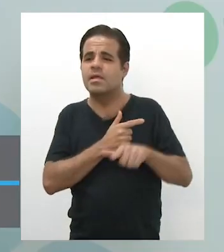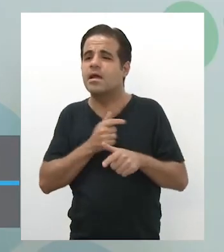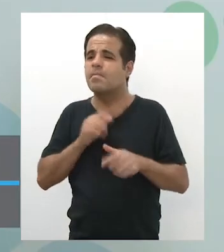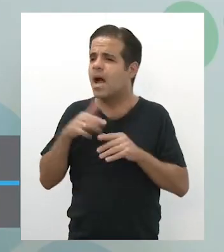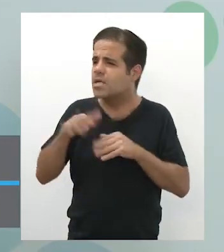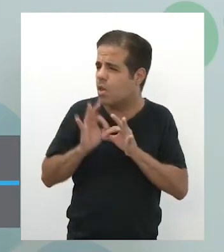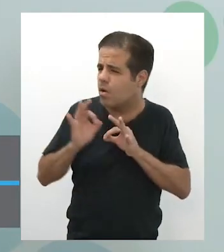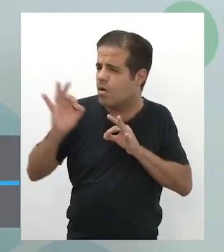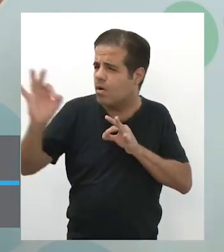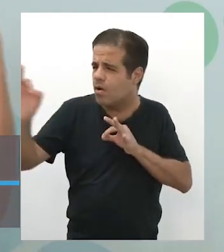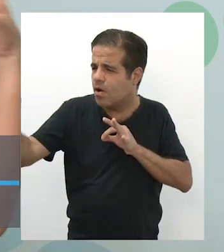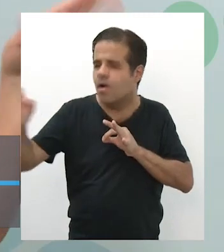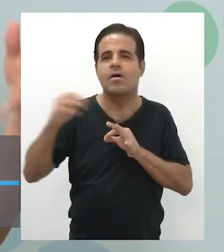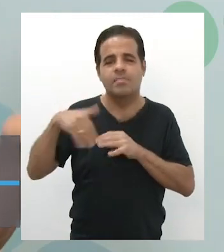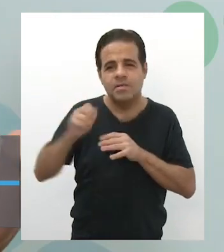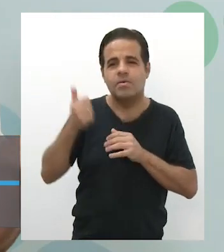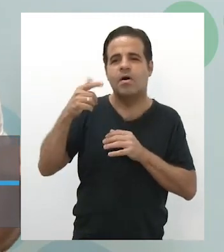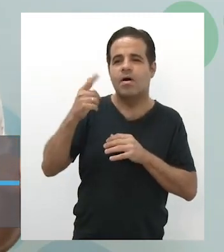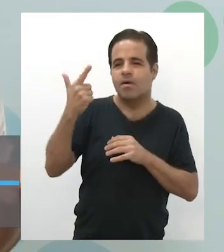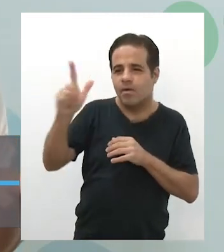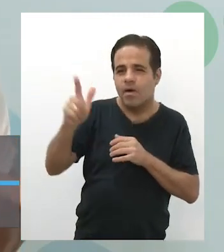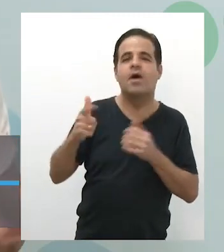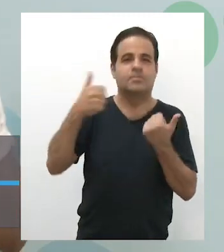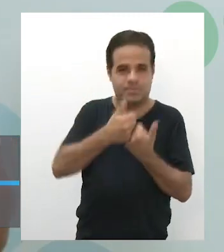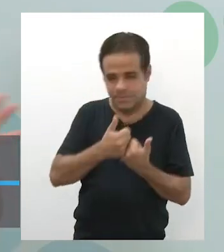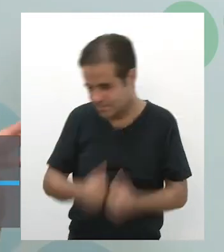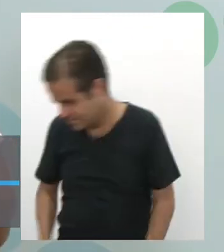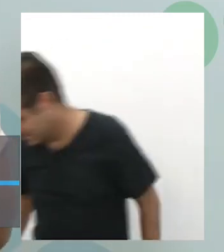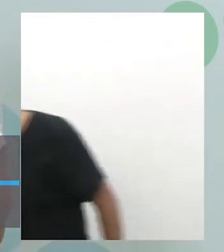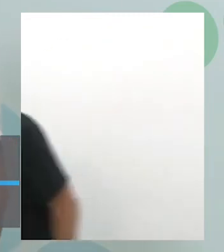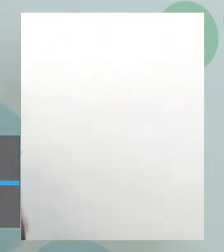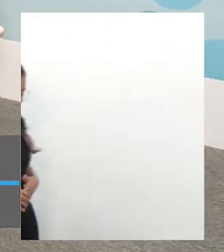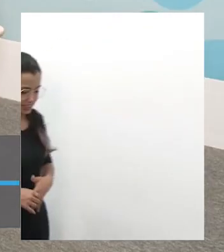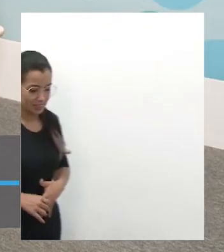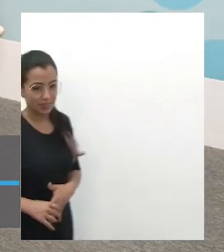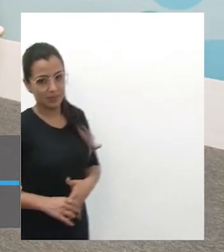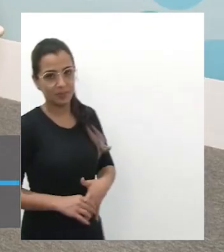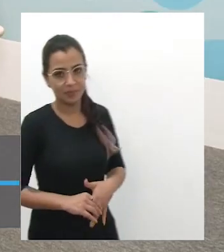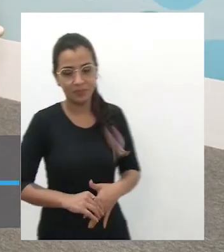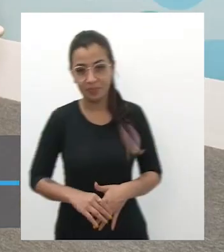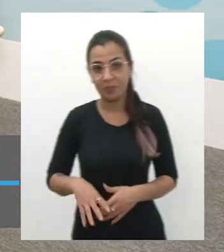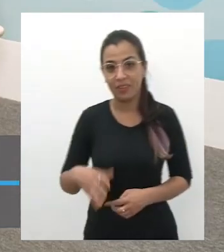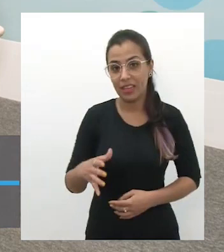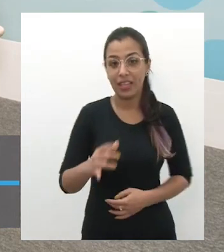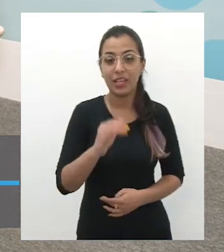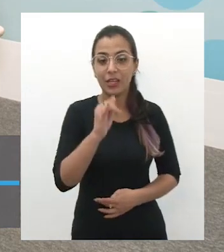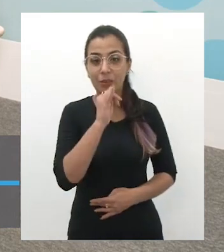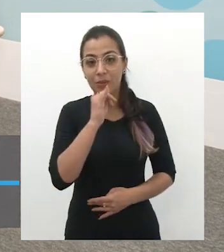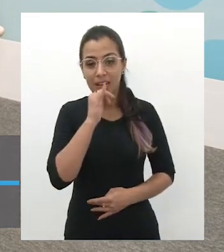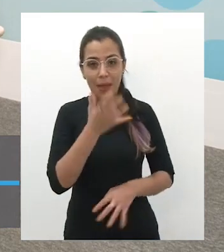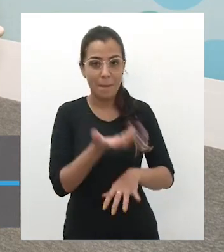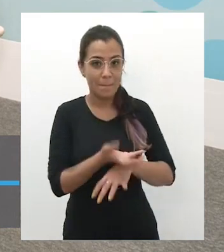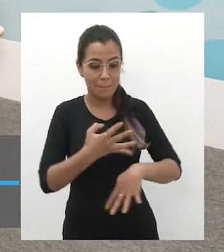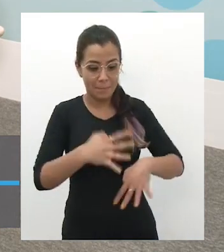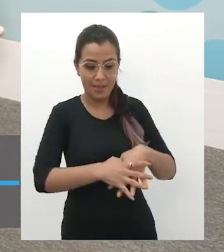mais longe, lá os professores de matemática, que estão bem longe de nós, aí eu vou dar uma terrinha que não é tão boa. É, uma terrinha meio michuruquinha. Que não está